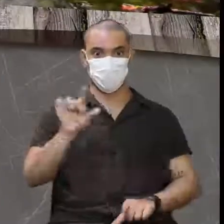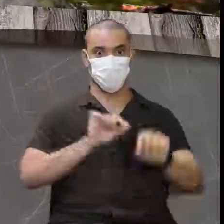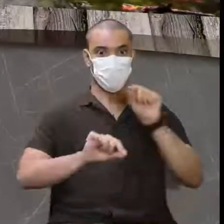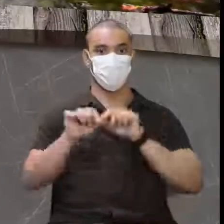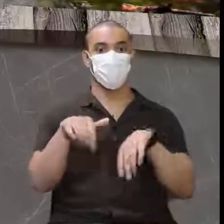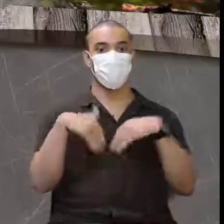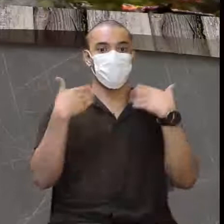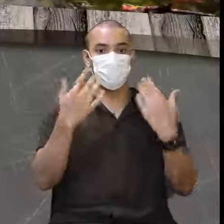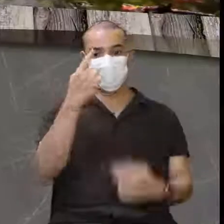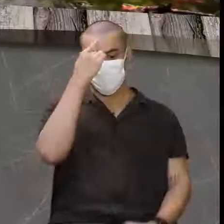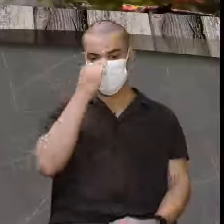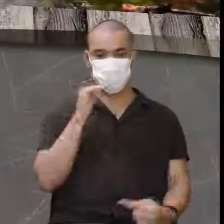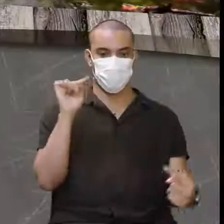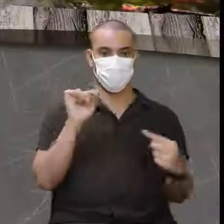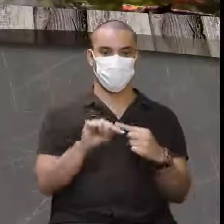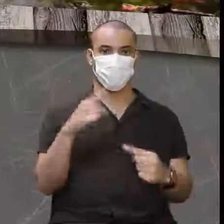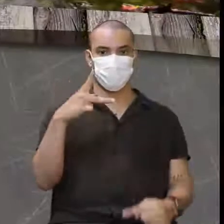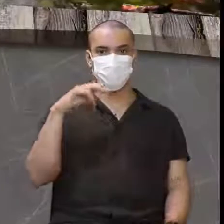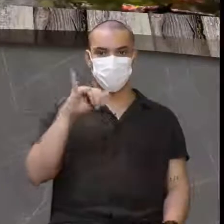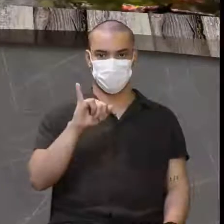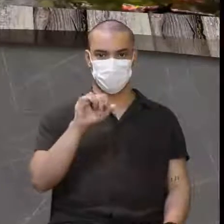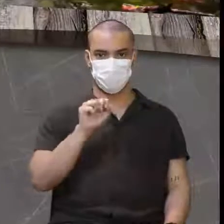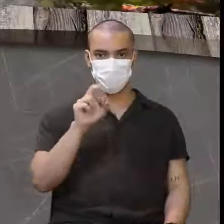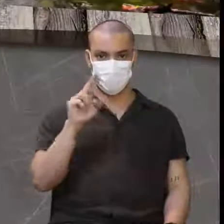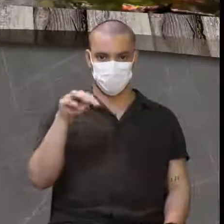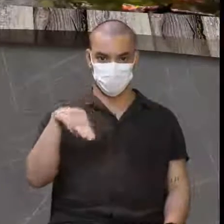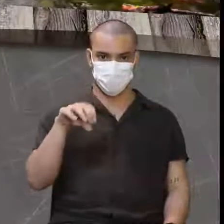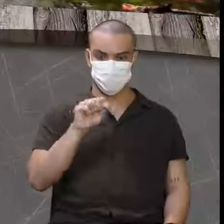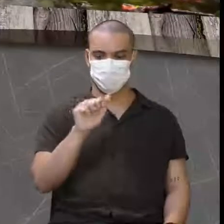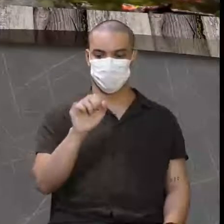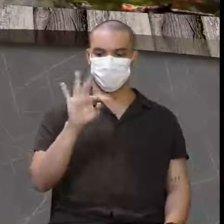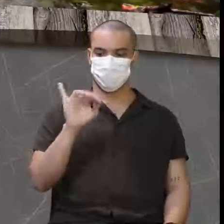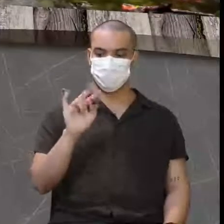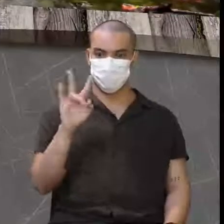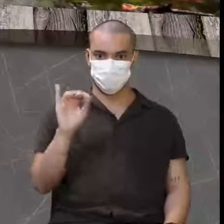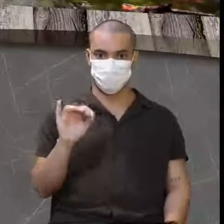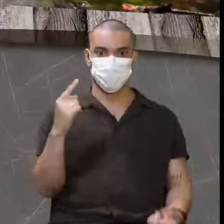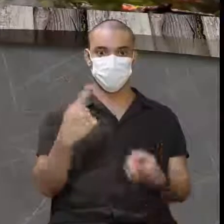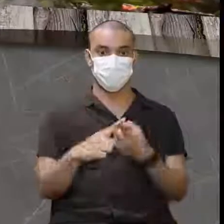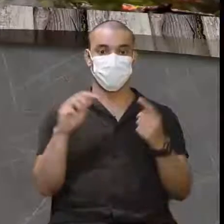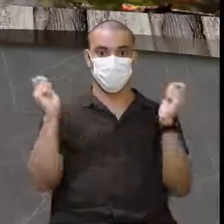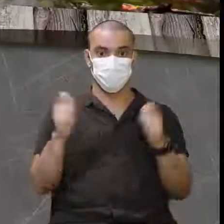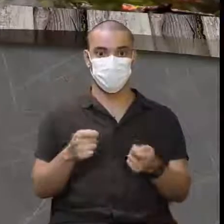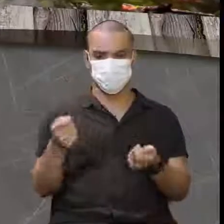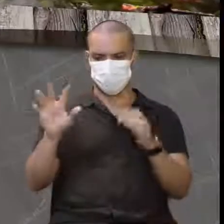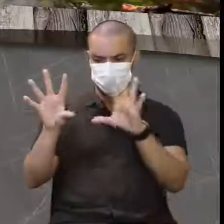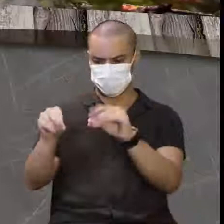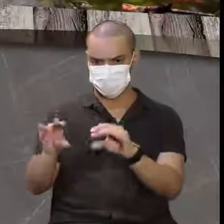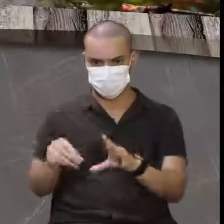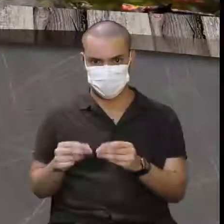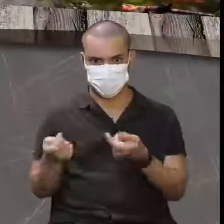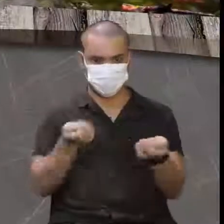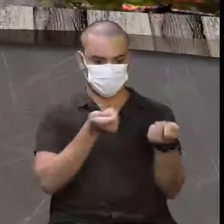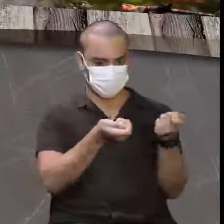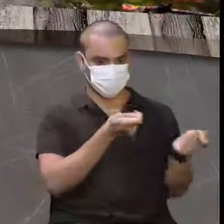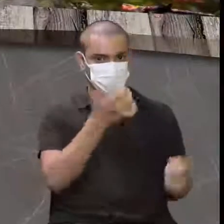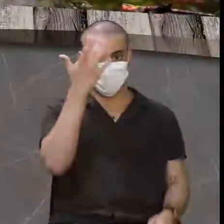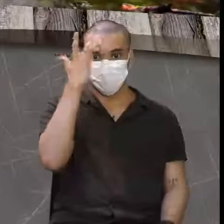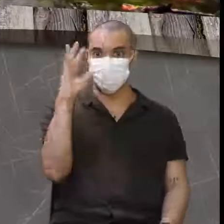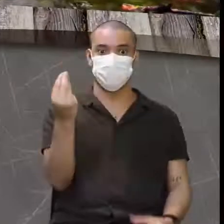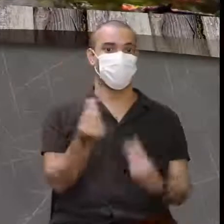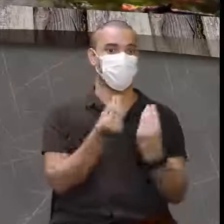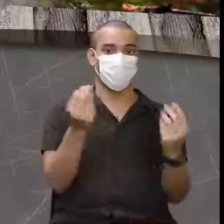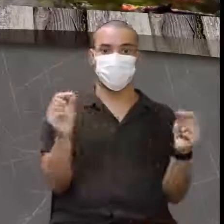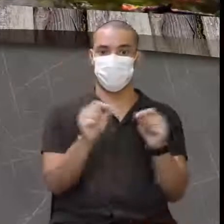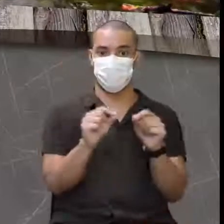escolher a espécie Pisum sativum, que ele poderia estar ali manipulando. Eu não sei, né, se existiam vasos,